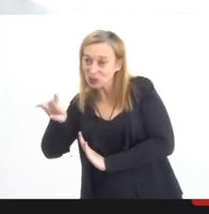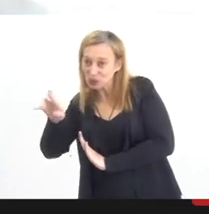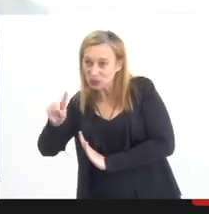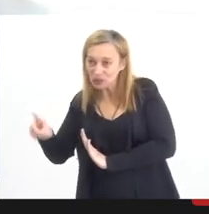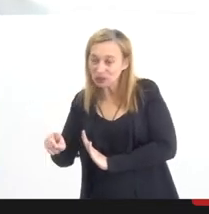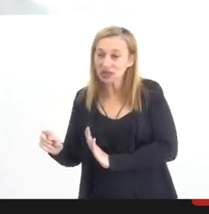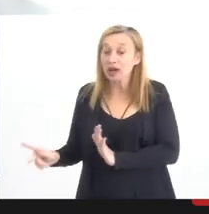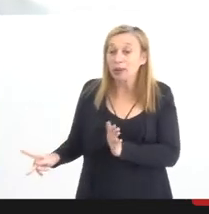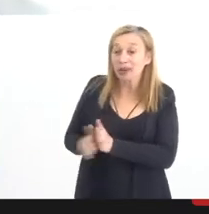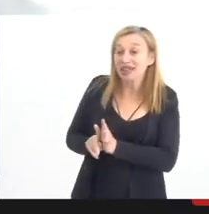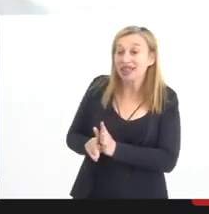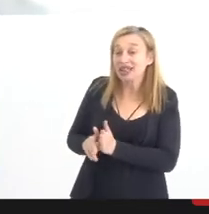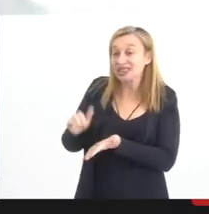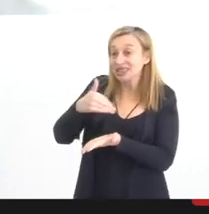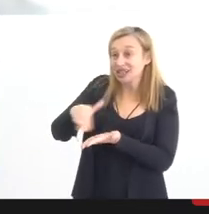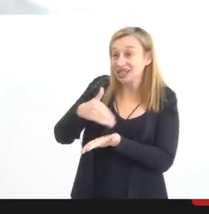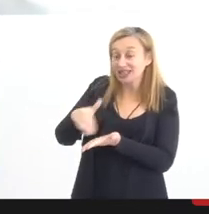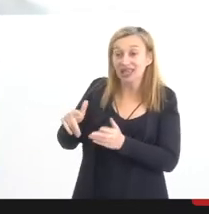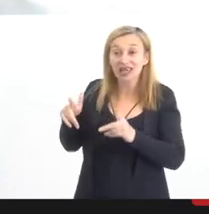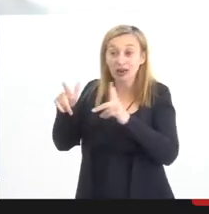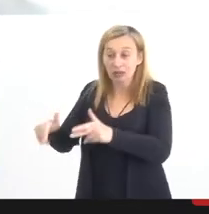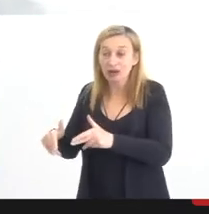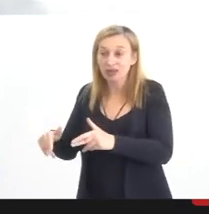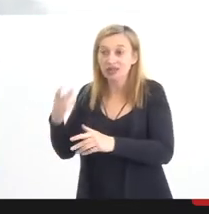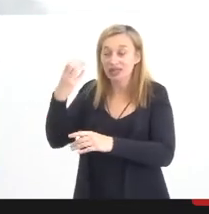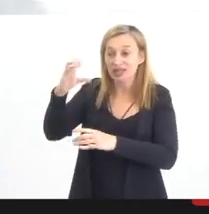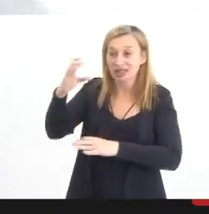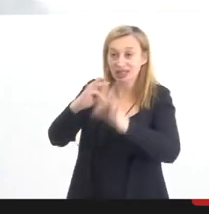mesma Secretaria de Ciência e Tecnologia, que é o UESO hoje,